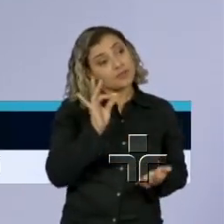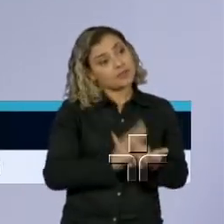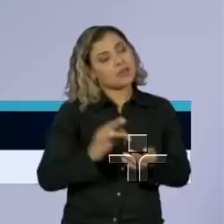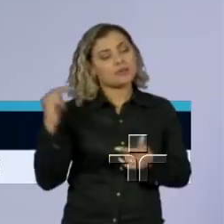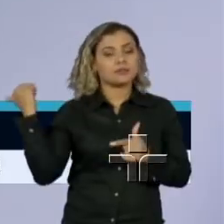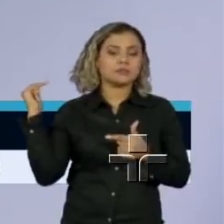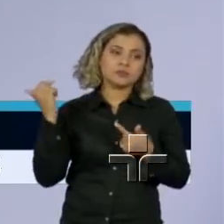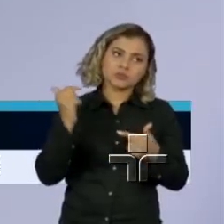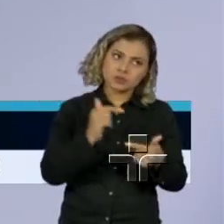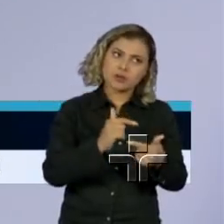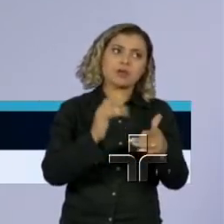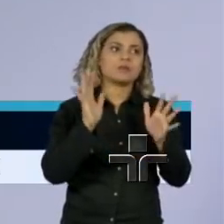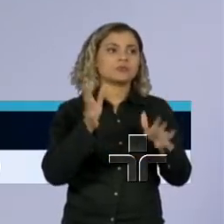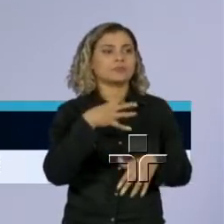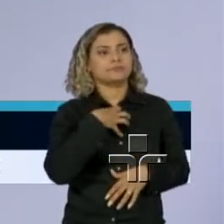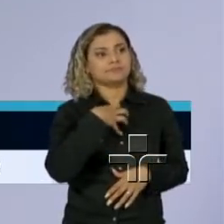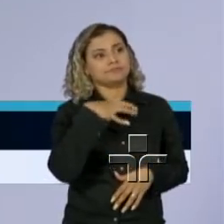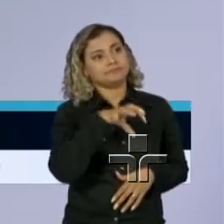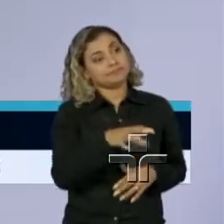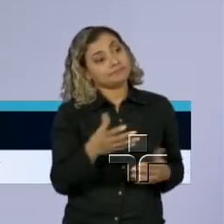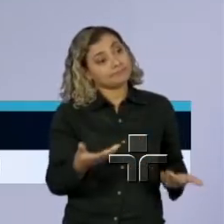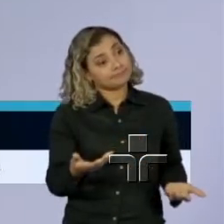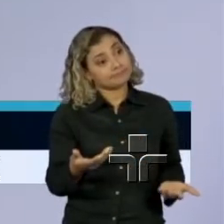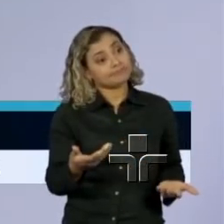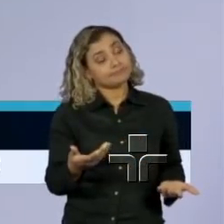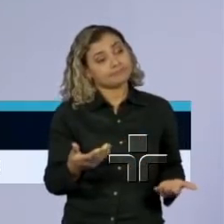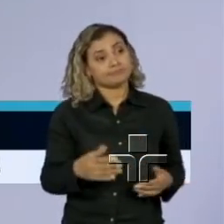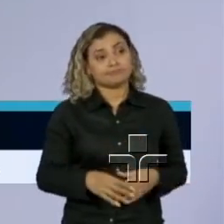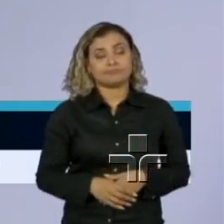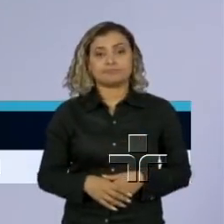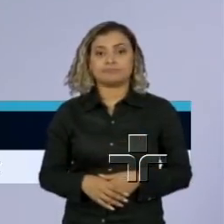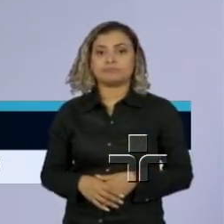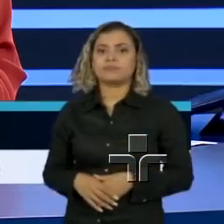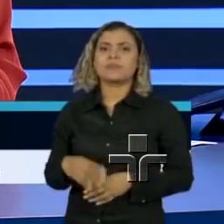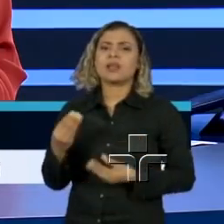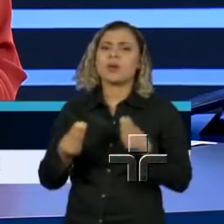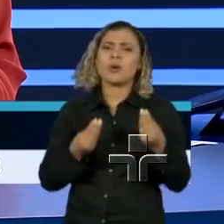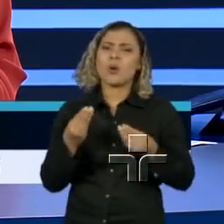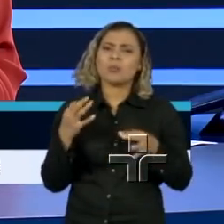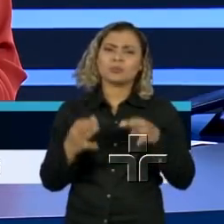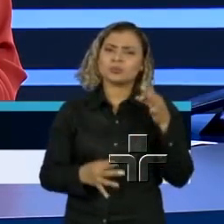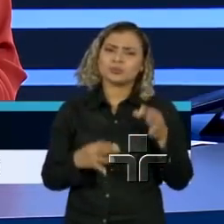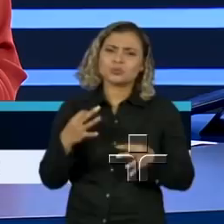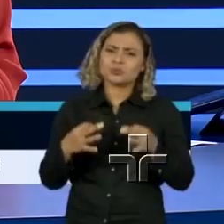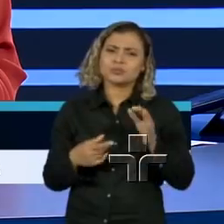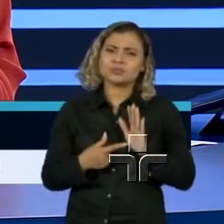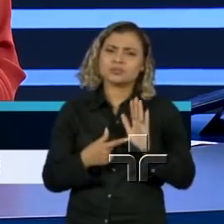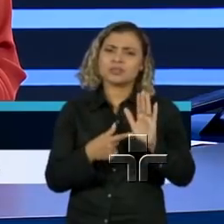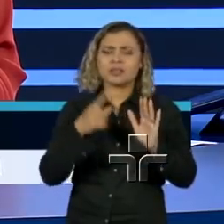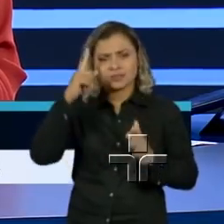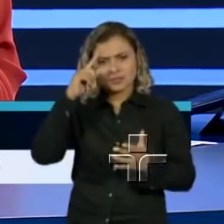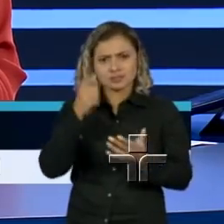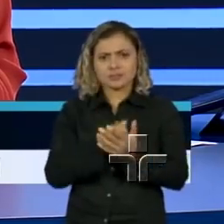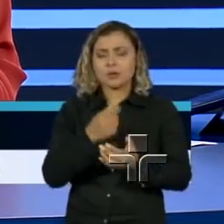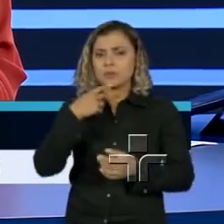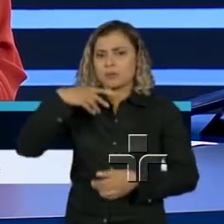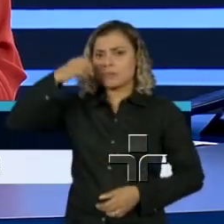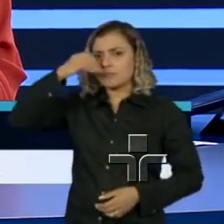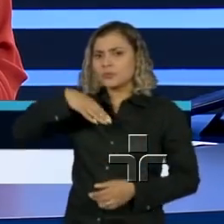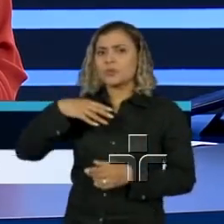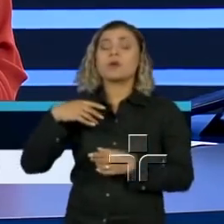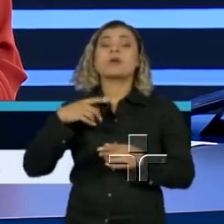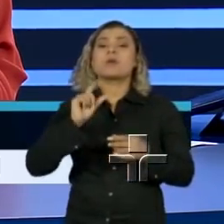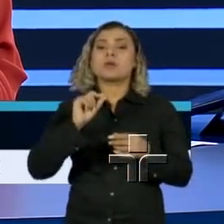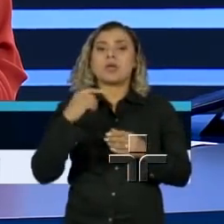tradicional, né? E dá resultado. Como a Justiça julga casos de ofensa à fé?